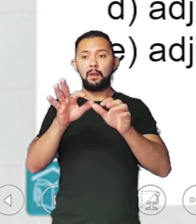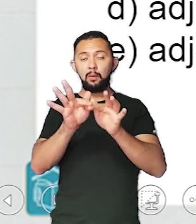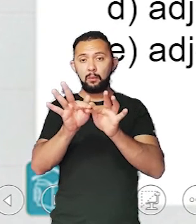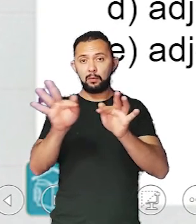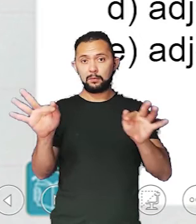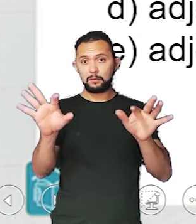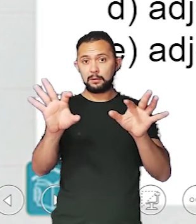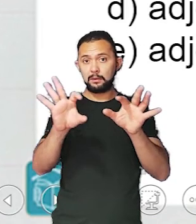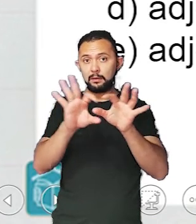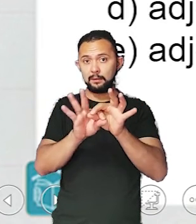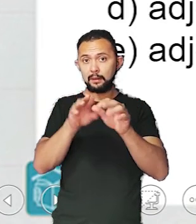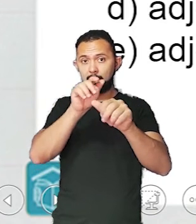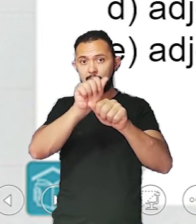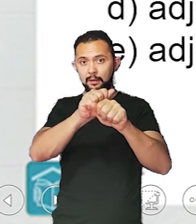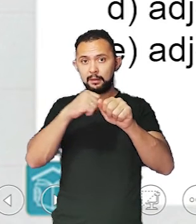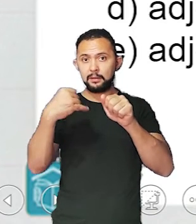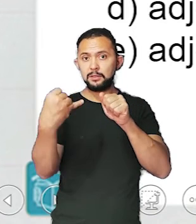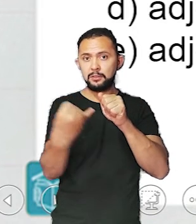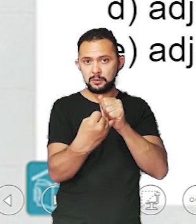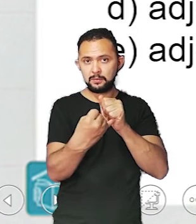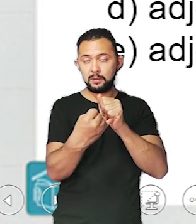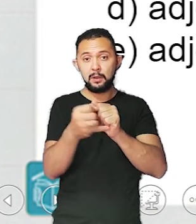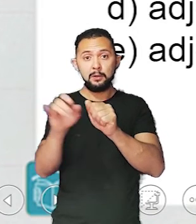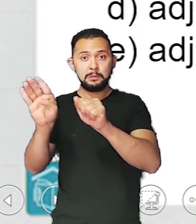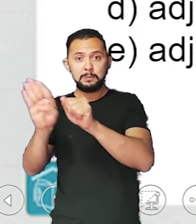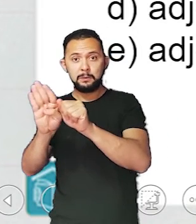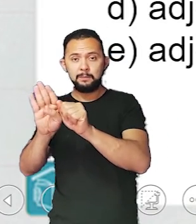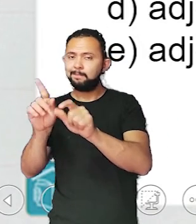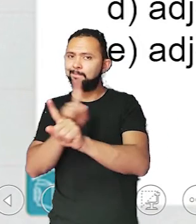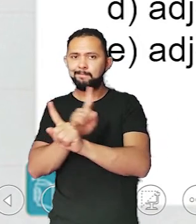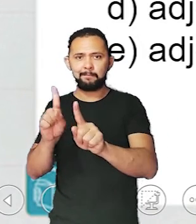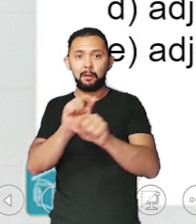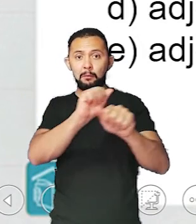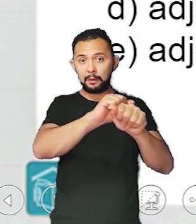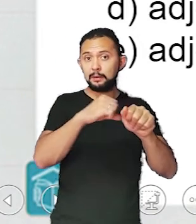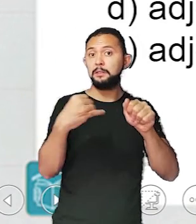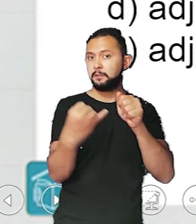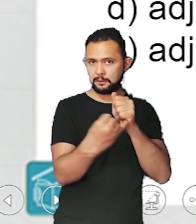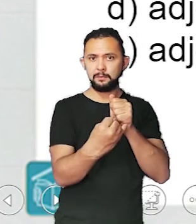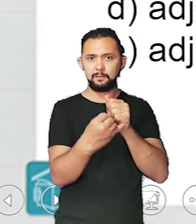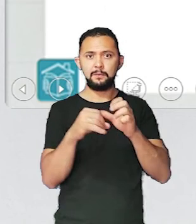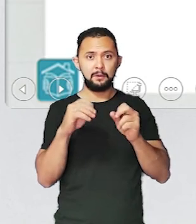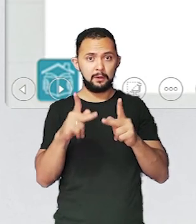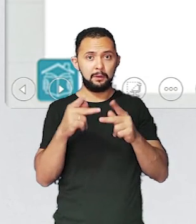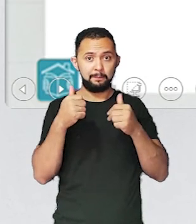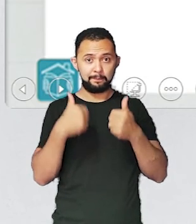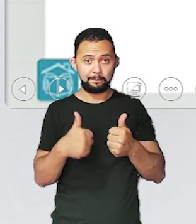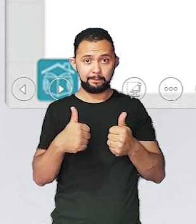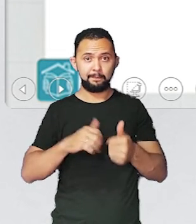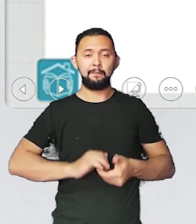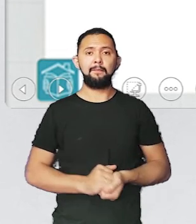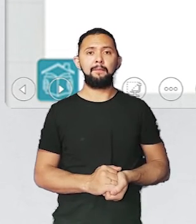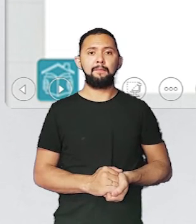subordinada adjetiva, não é substantiva. Ó. Então, ó, lembra daquele meme daquela aula do professor de matemática? Acho que